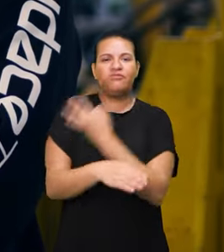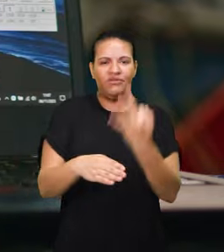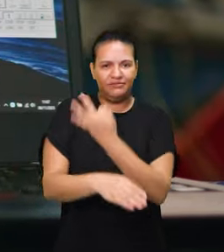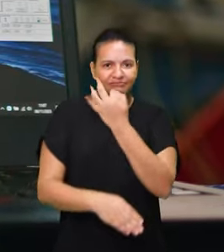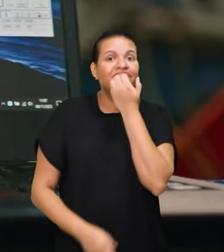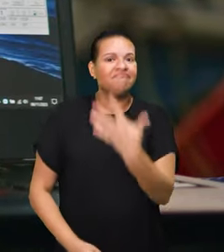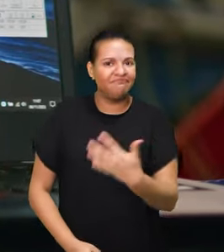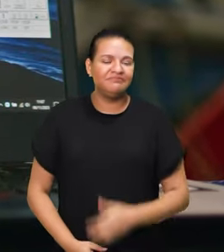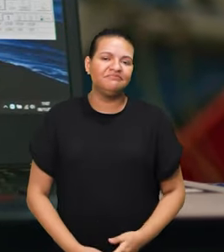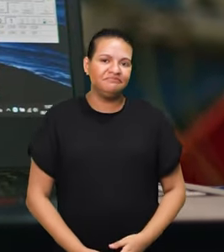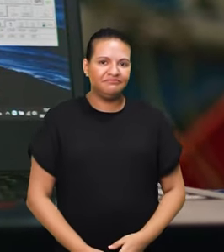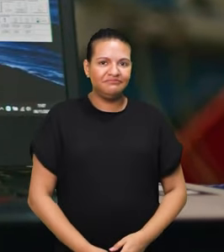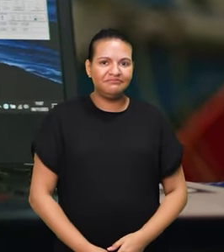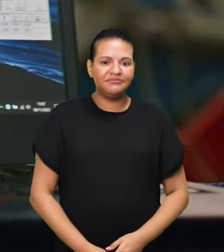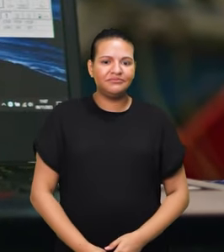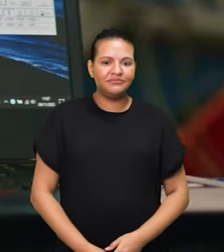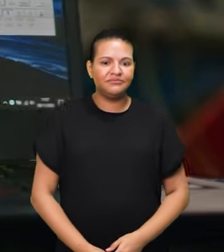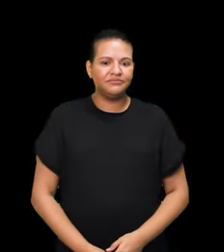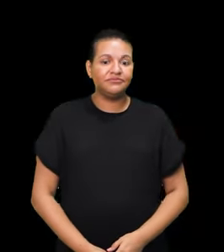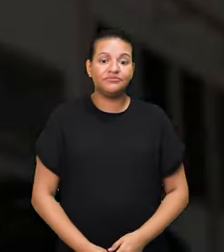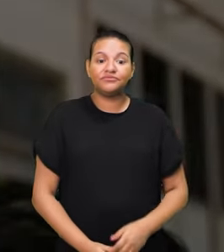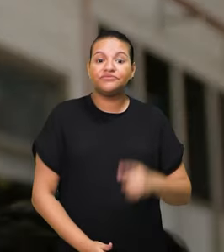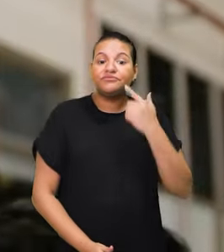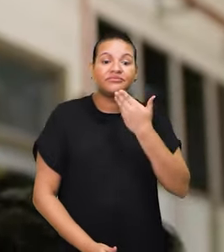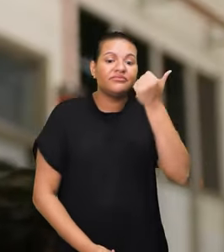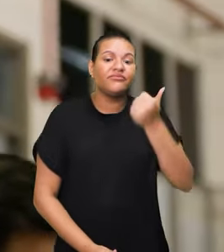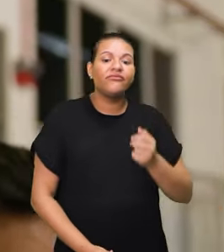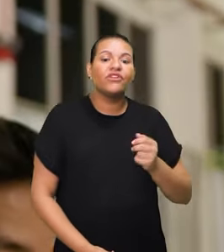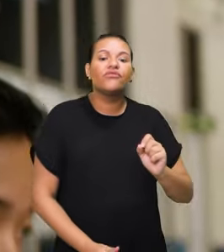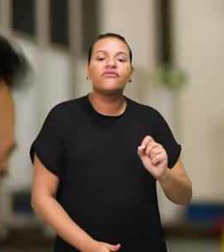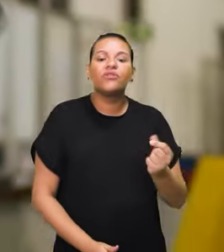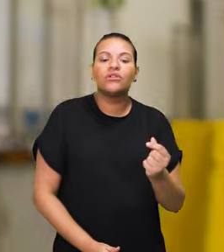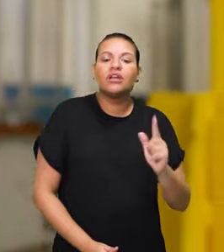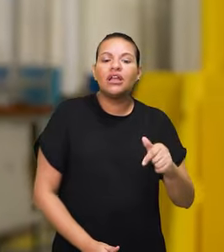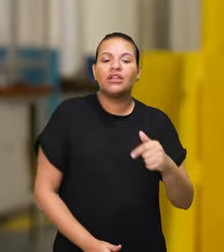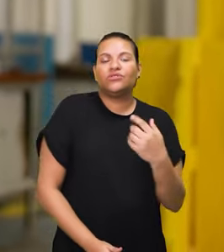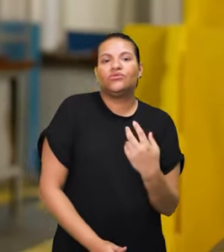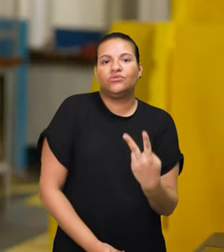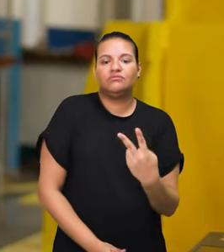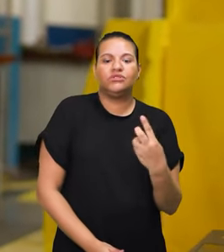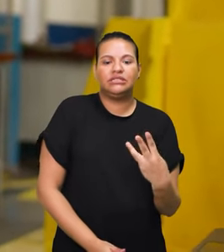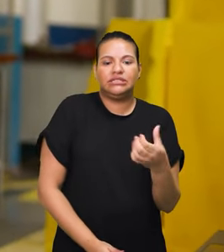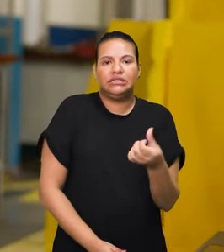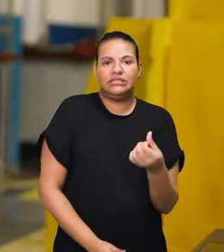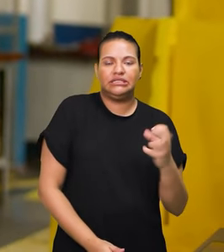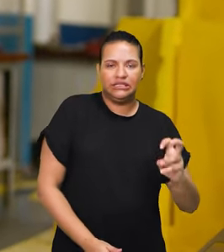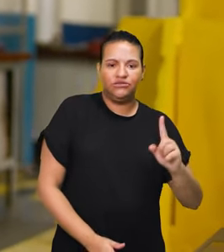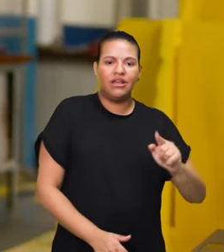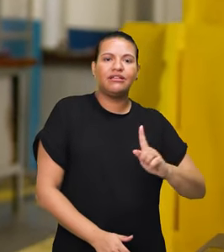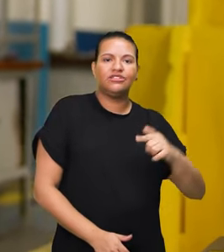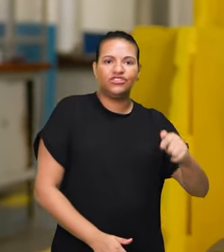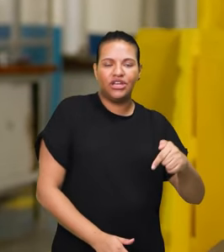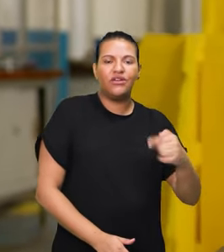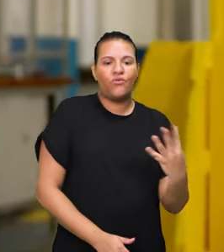boa tem um notebook é uma tela preta e linhas Horizon maior valor foi o gage 4 2365 Qual que